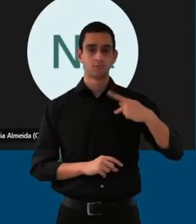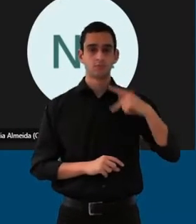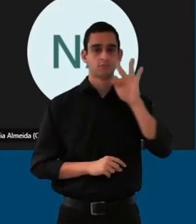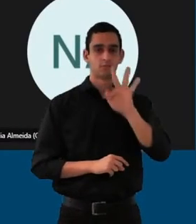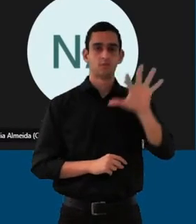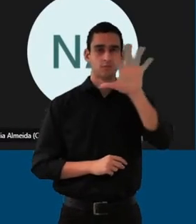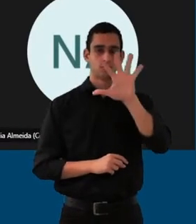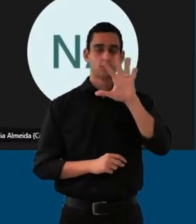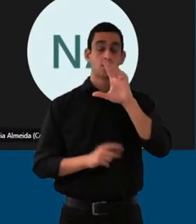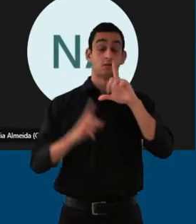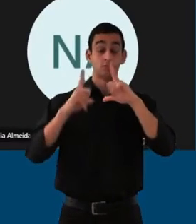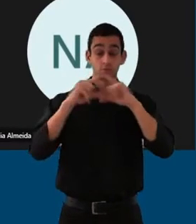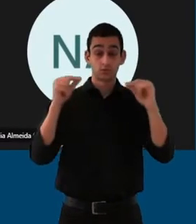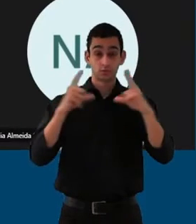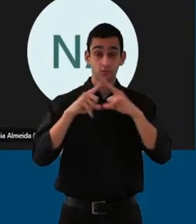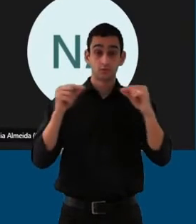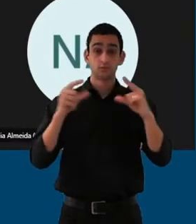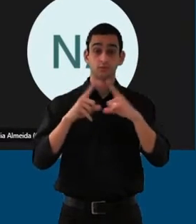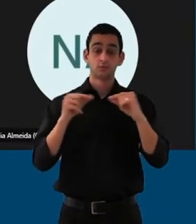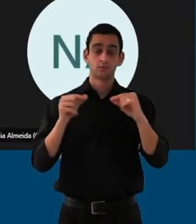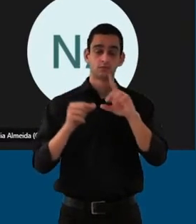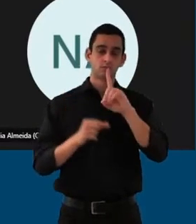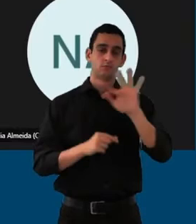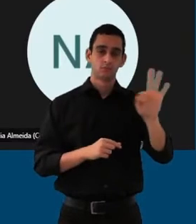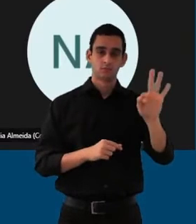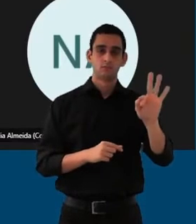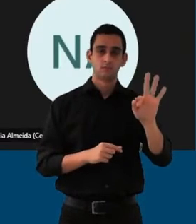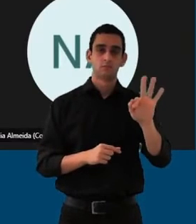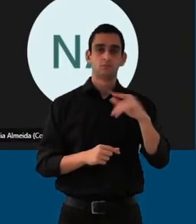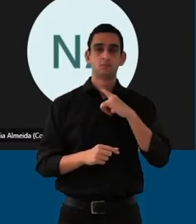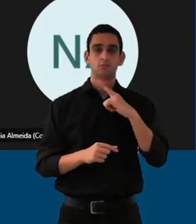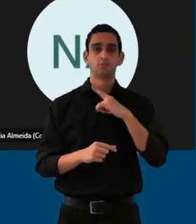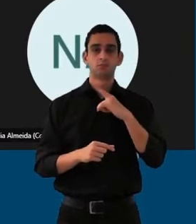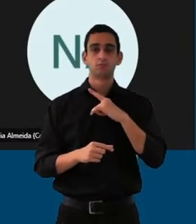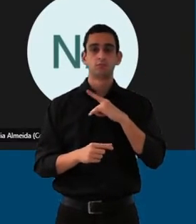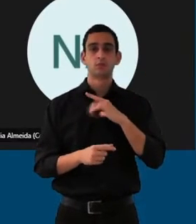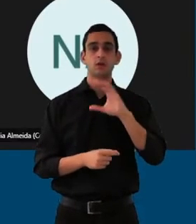Federal, promotora doutora Cristina Razia Montenegro,